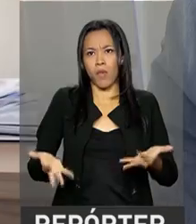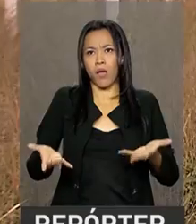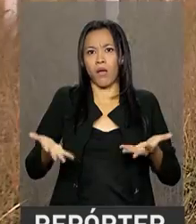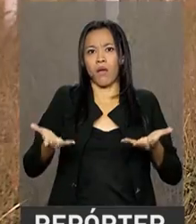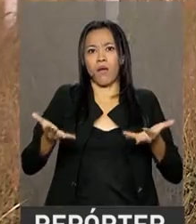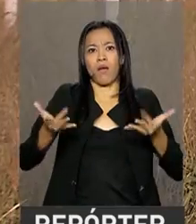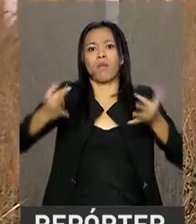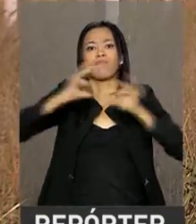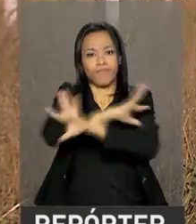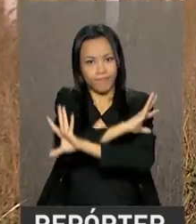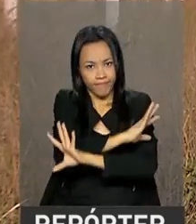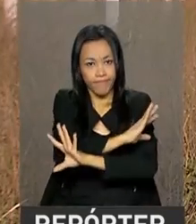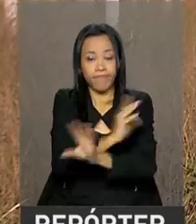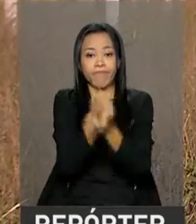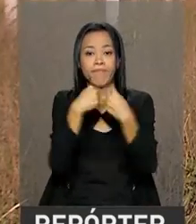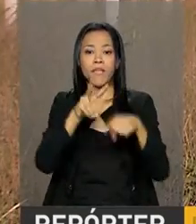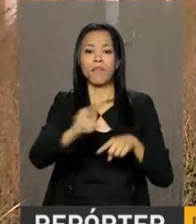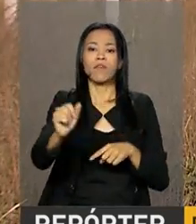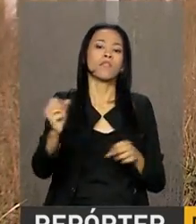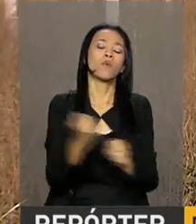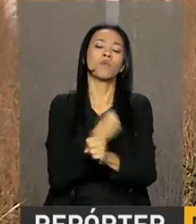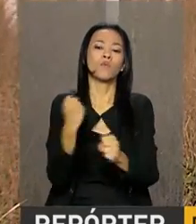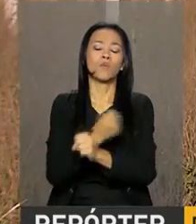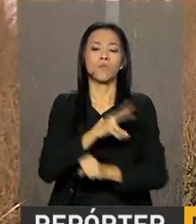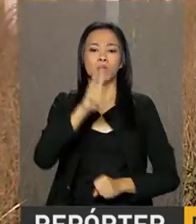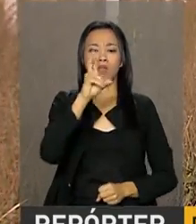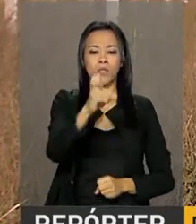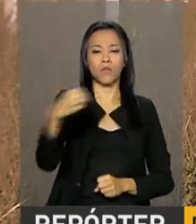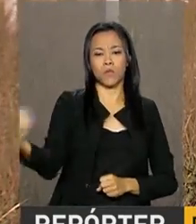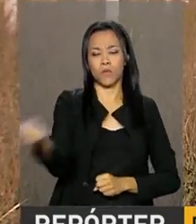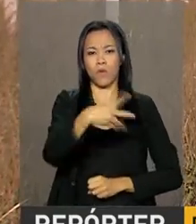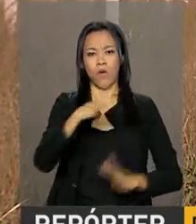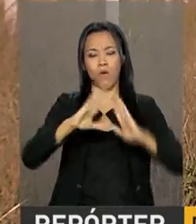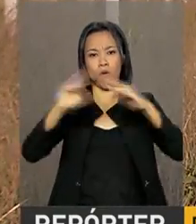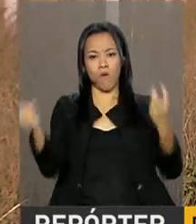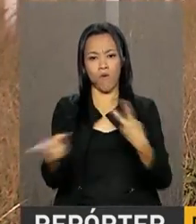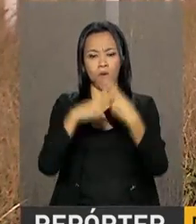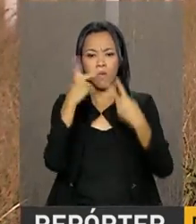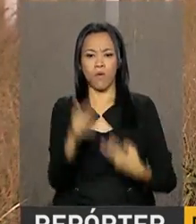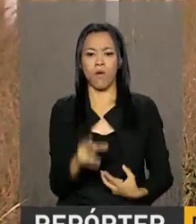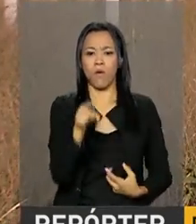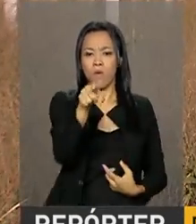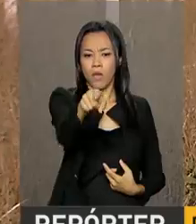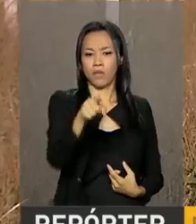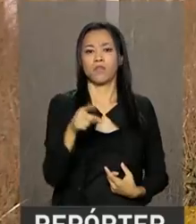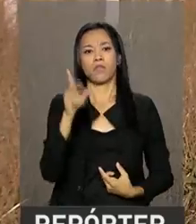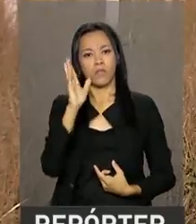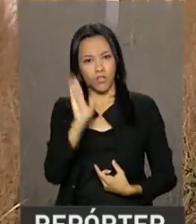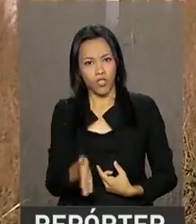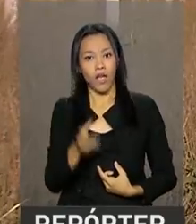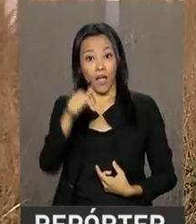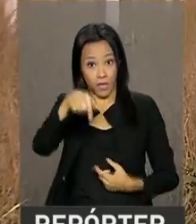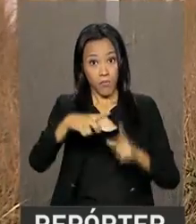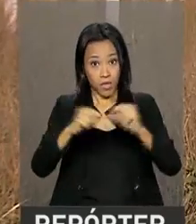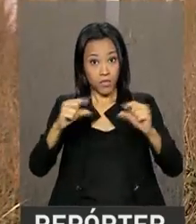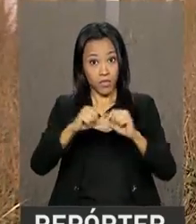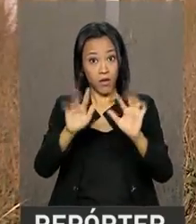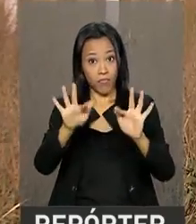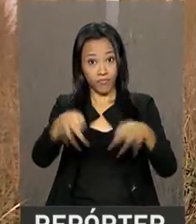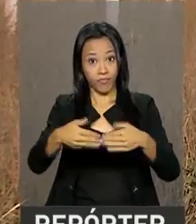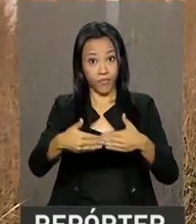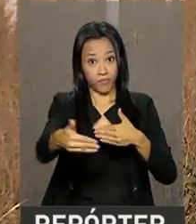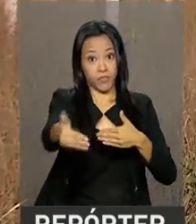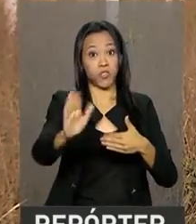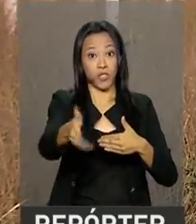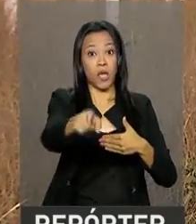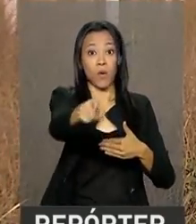obra vão ser construídos cinco novos presídios de segurança máxima como esse que está sendo finalizado aqui em Brasília cada um